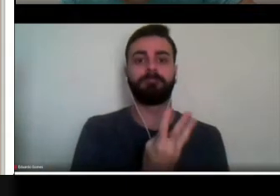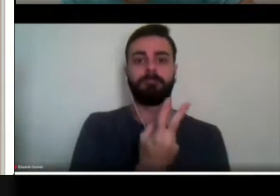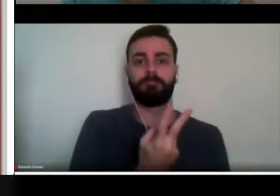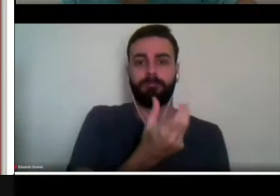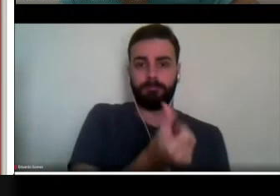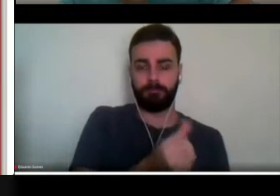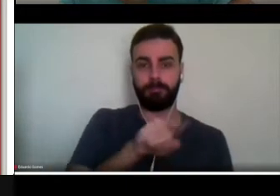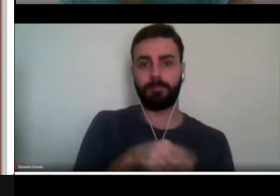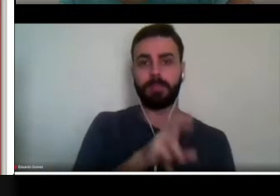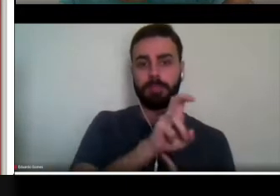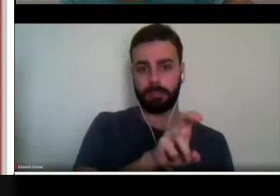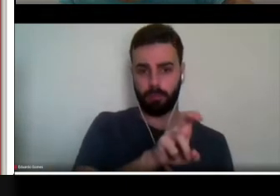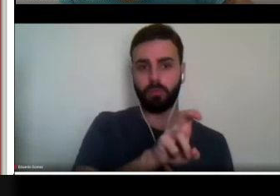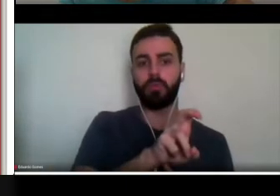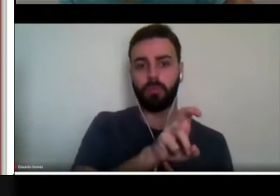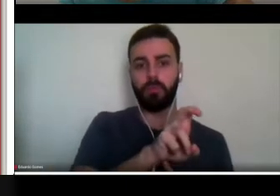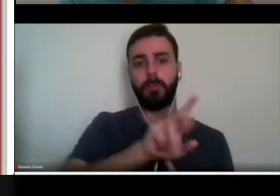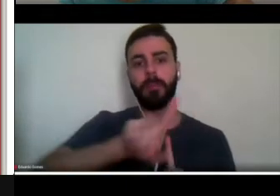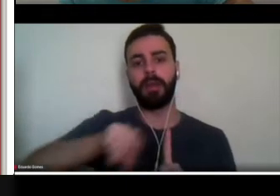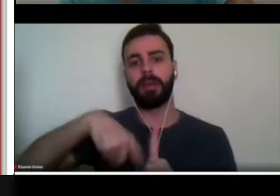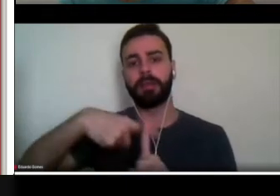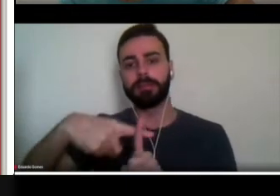mais